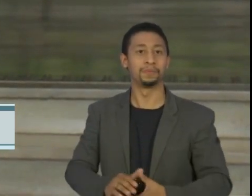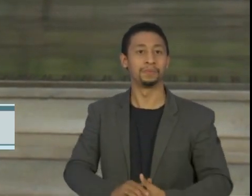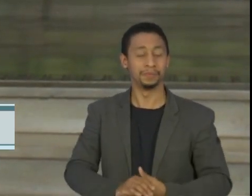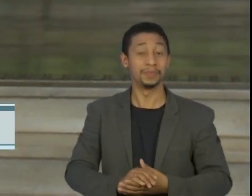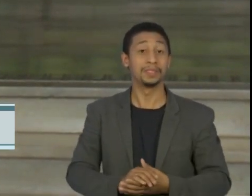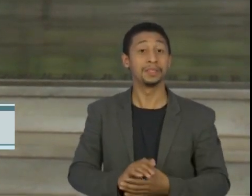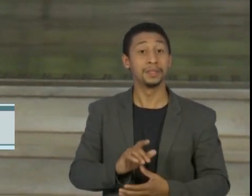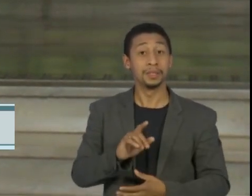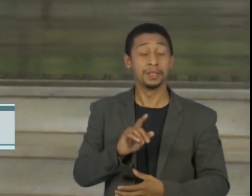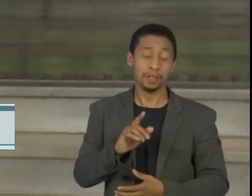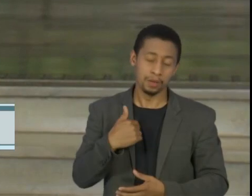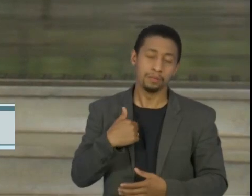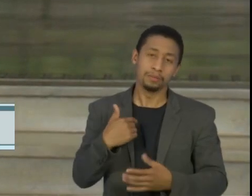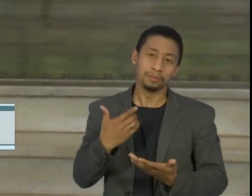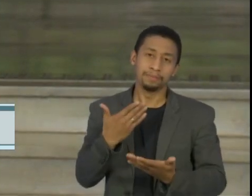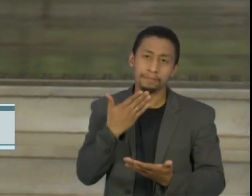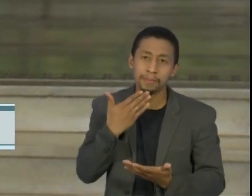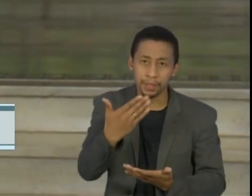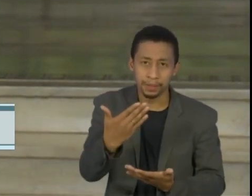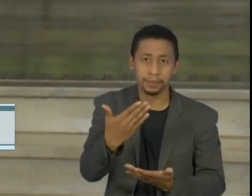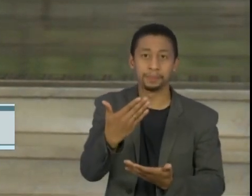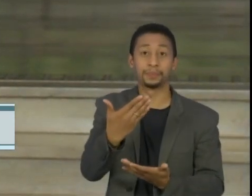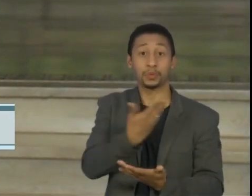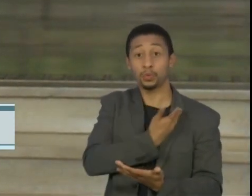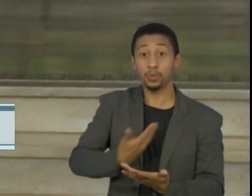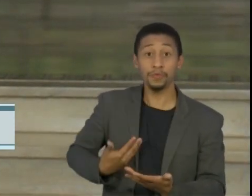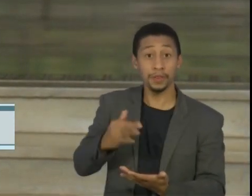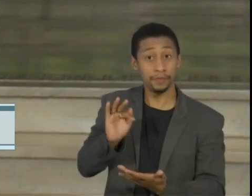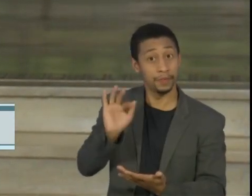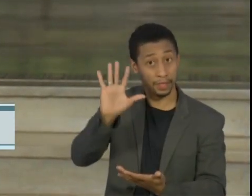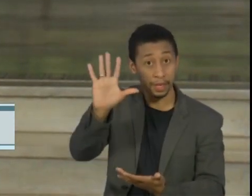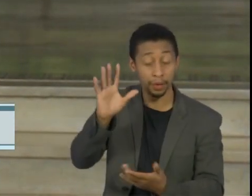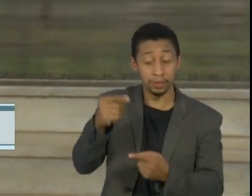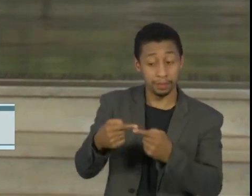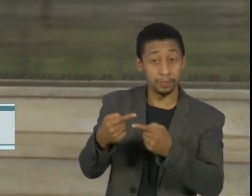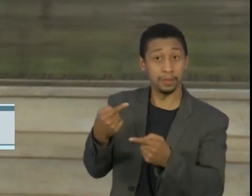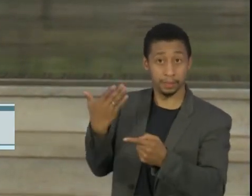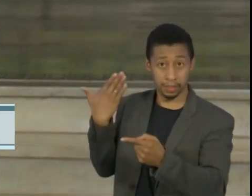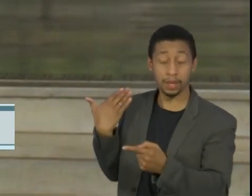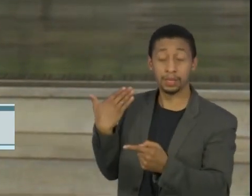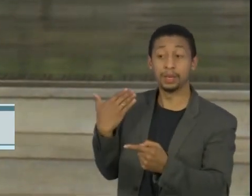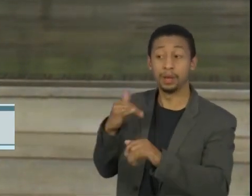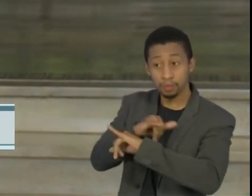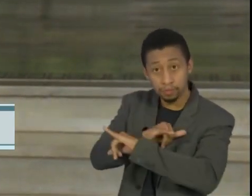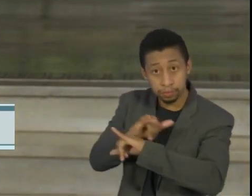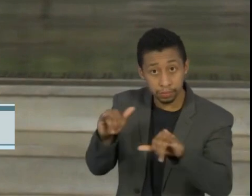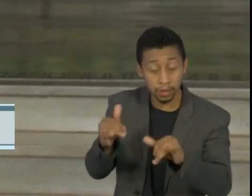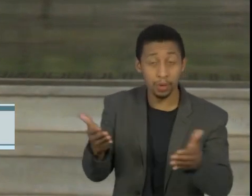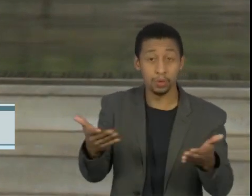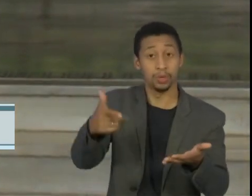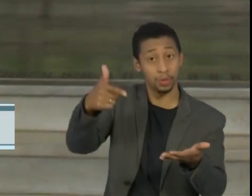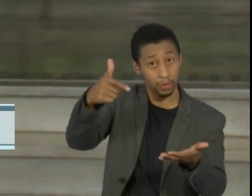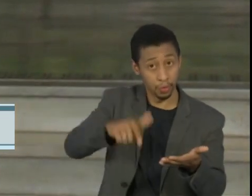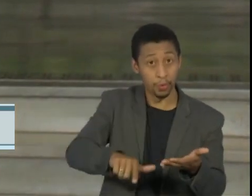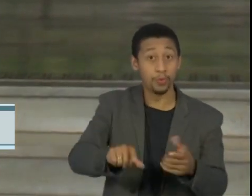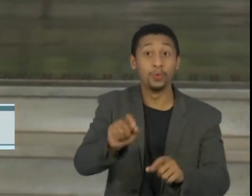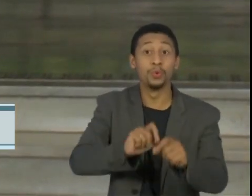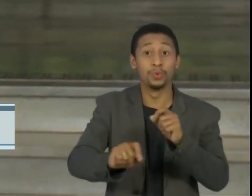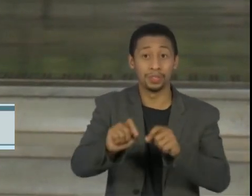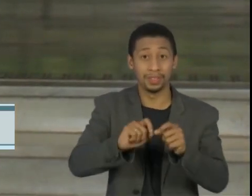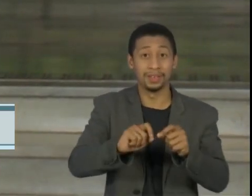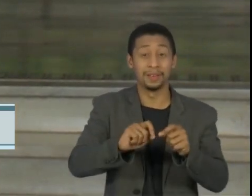Mas faço um novo apelo aqui também ao governo federal, apelo que já fiz na semana passada e renovo aqui, para que o governo federal destrave o